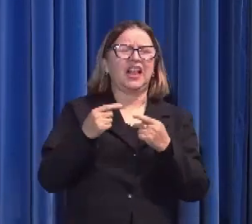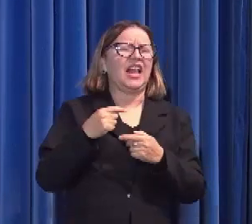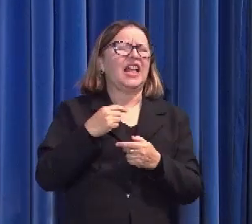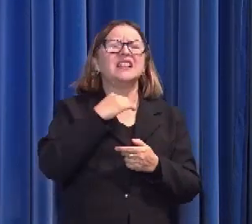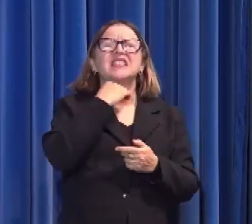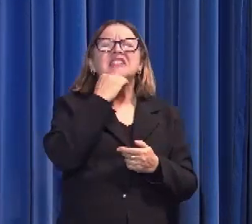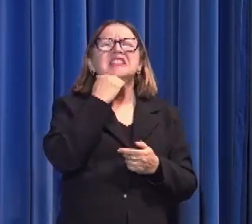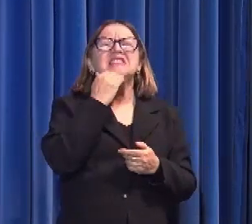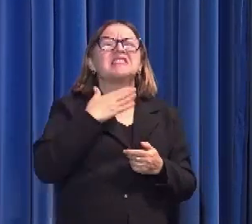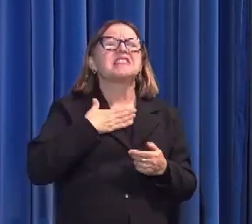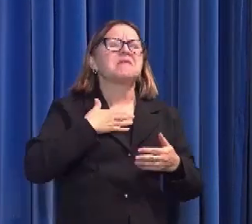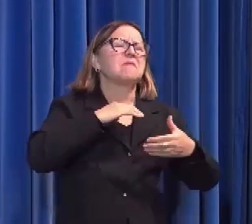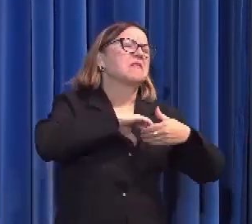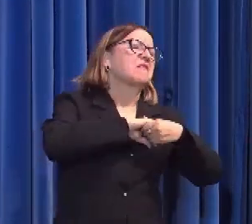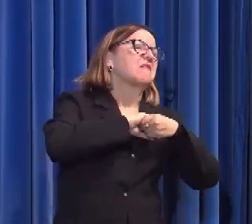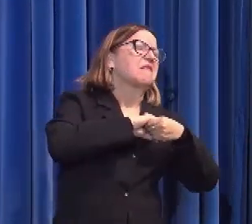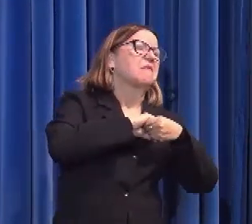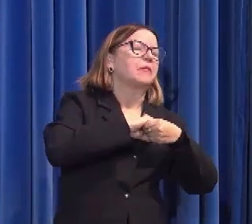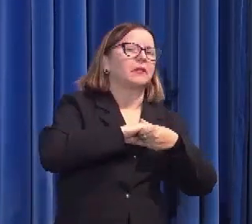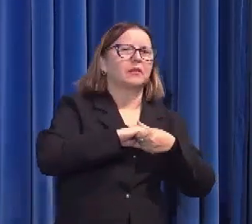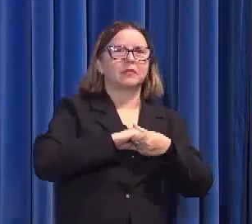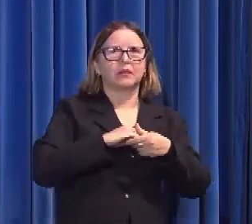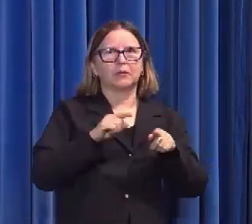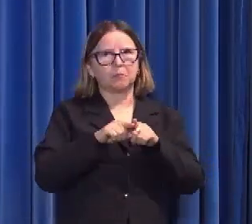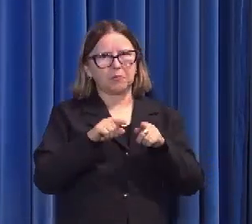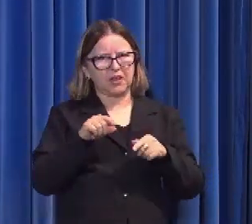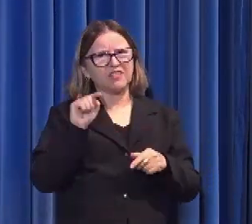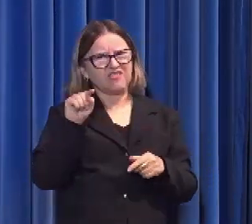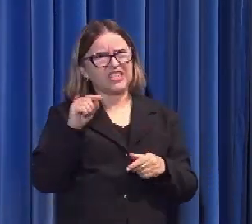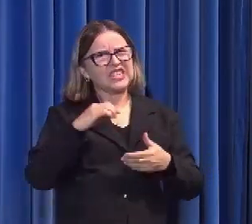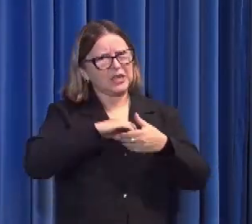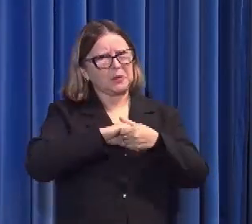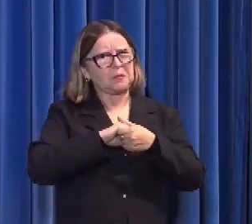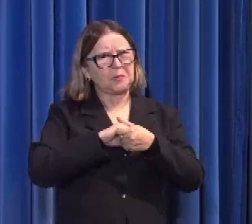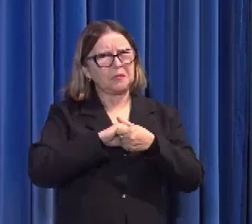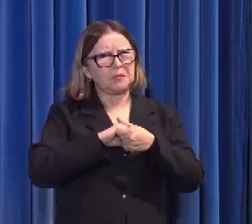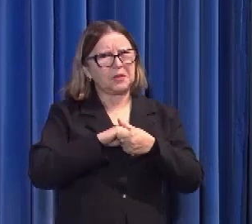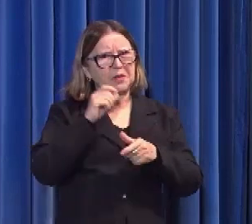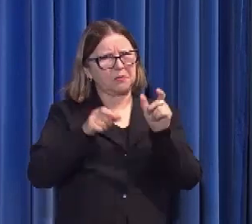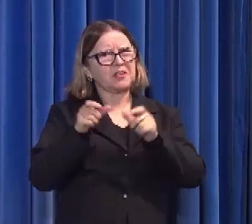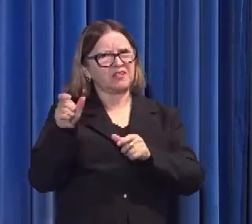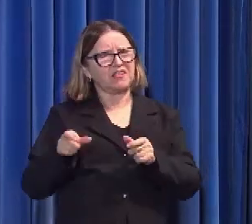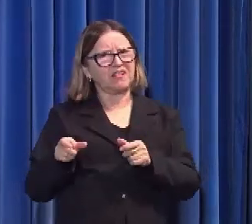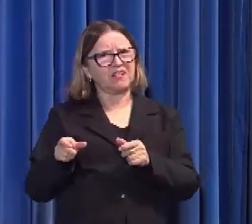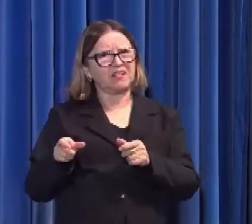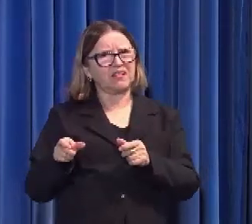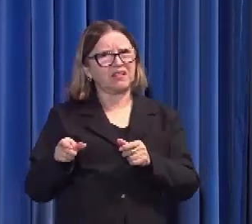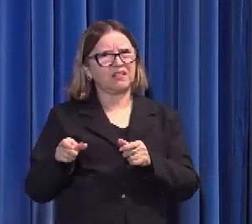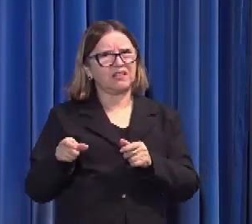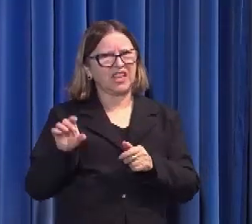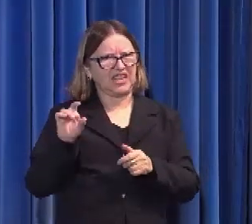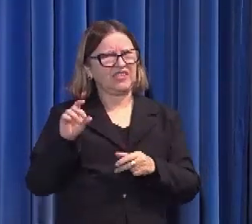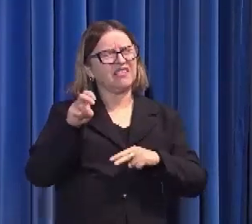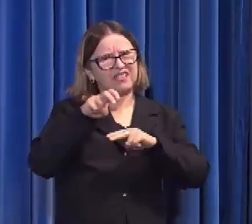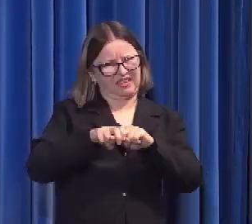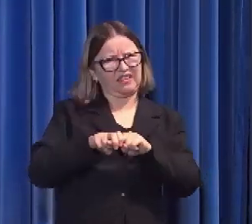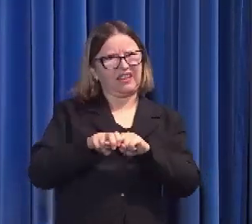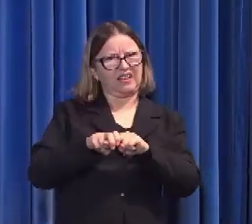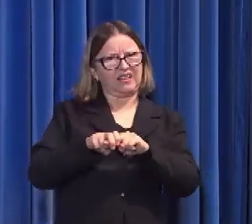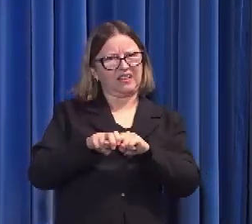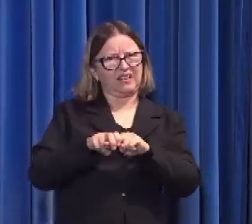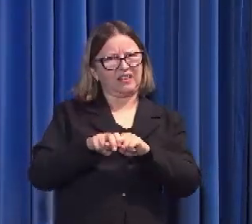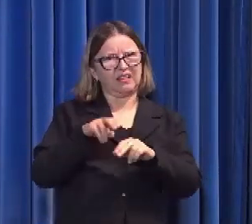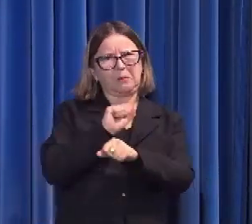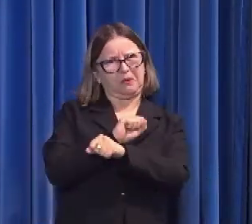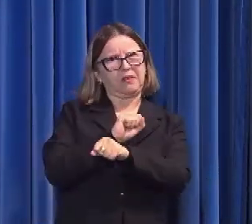e fica aí sentado no seu lugar como se você fosse o Reizinho do universo Sai daí vai até agora